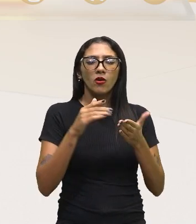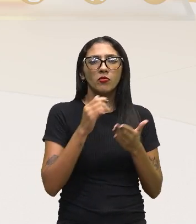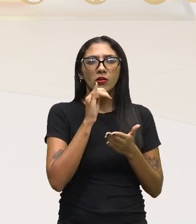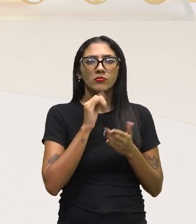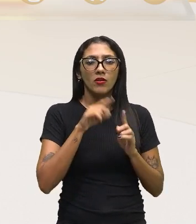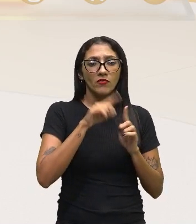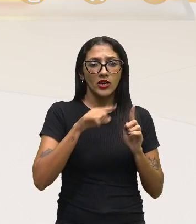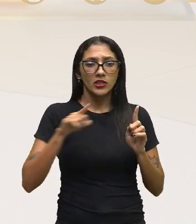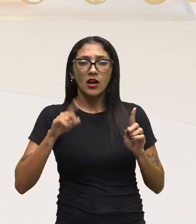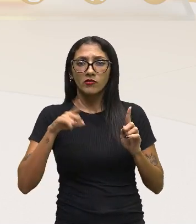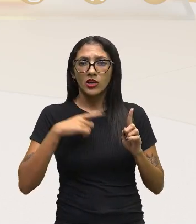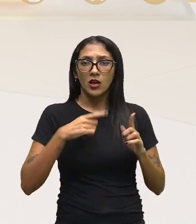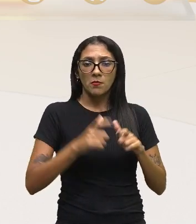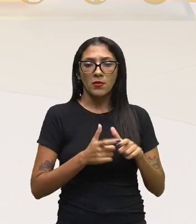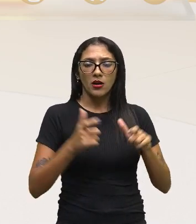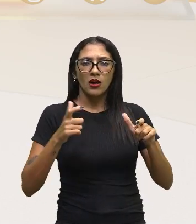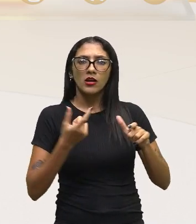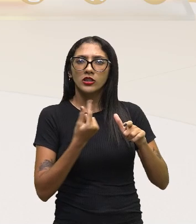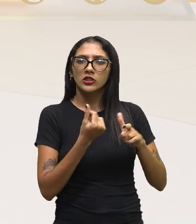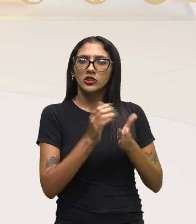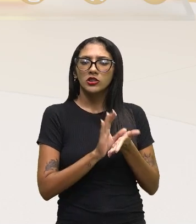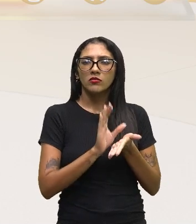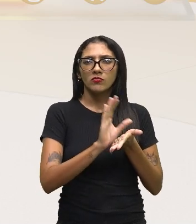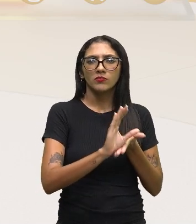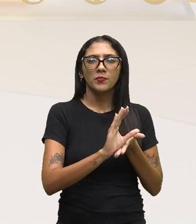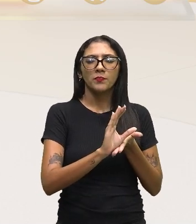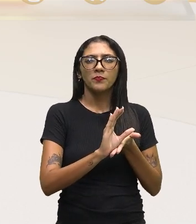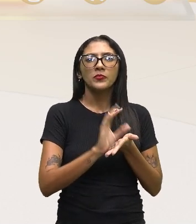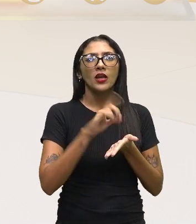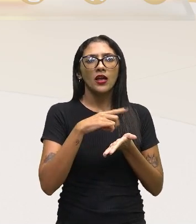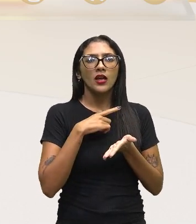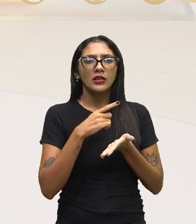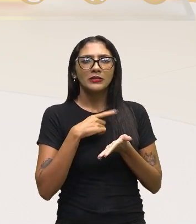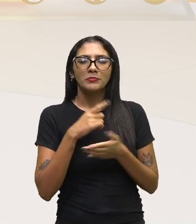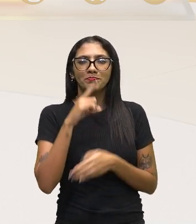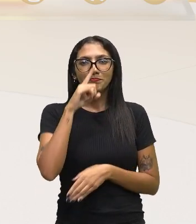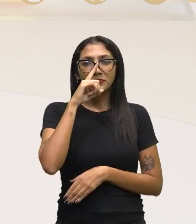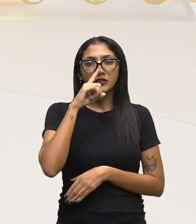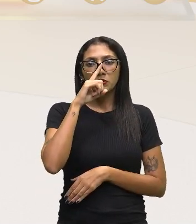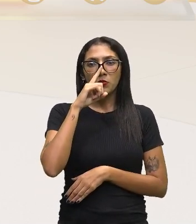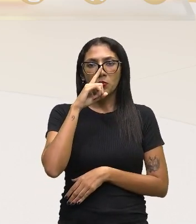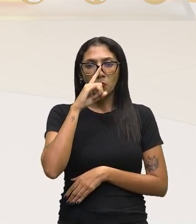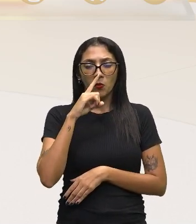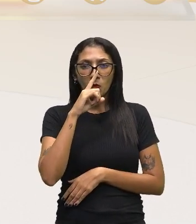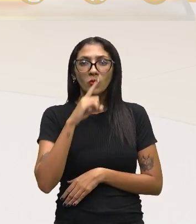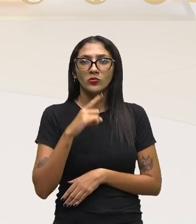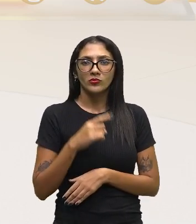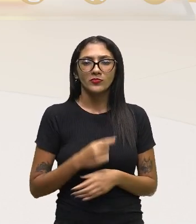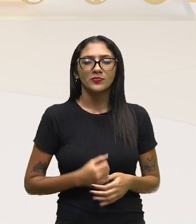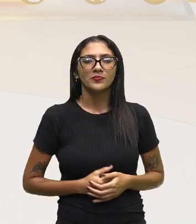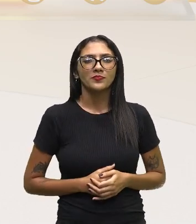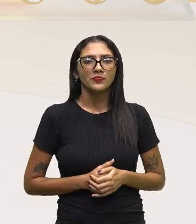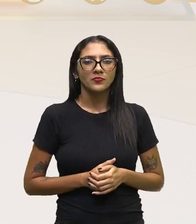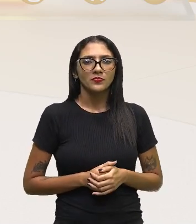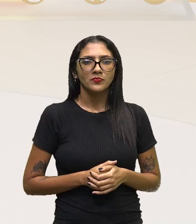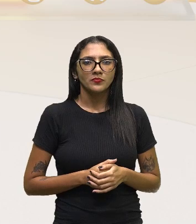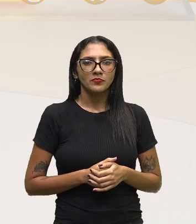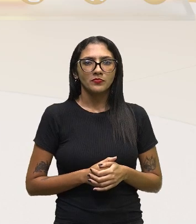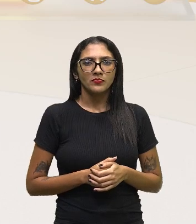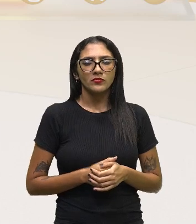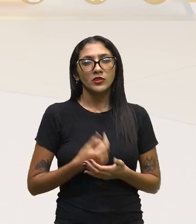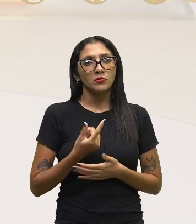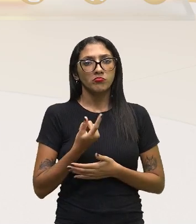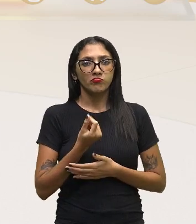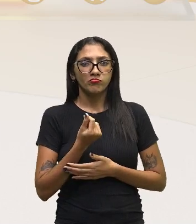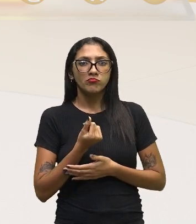são as ações. E as ações, elas são investimentos de risco, geralmente de alto risco. Então, para investir em